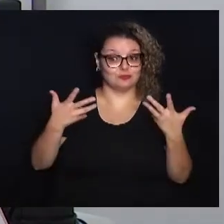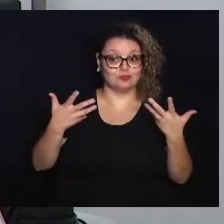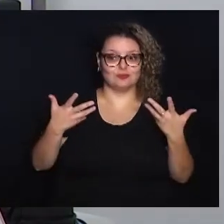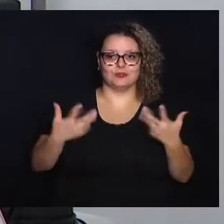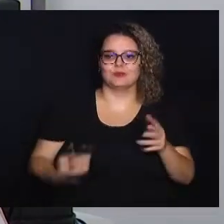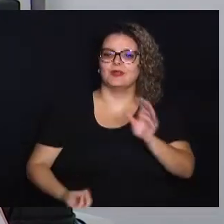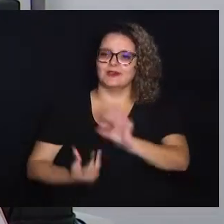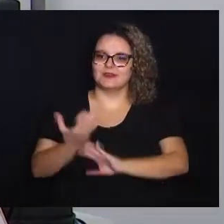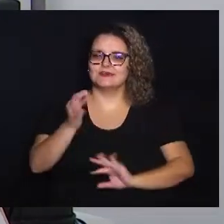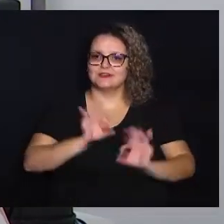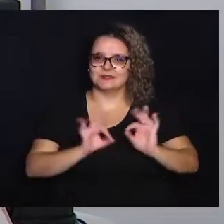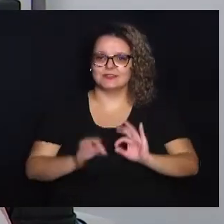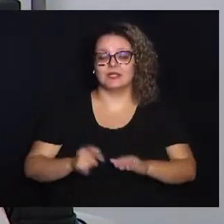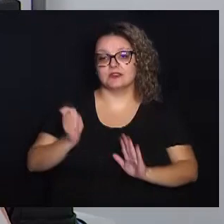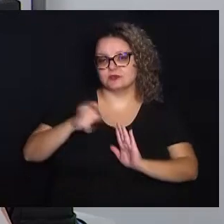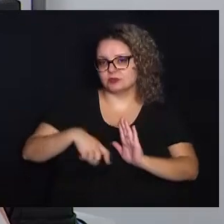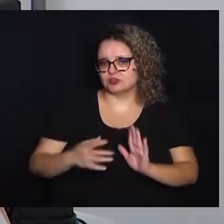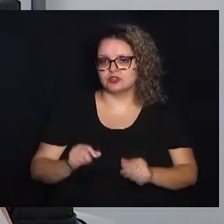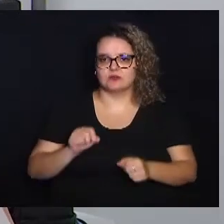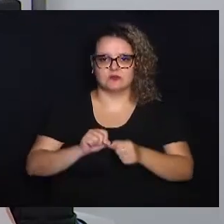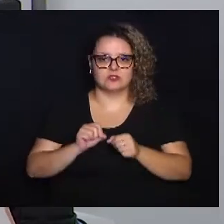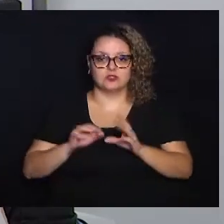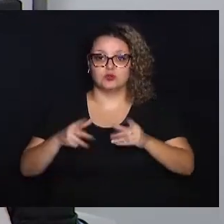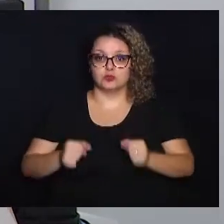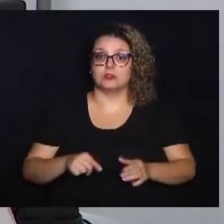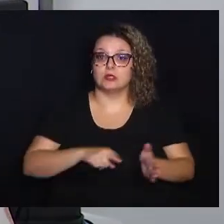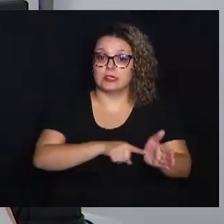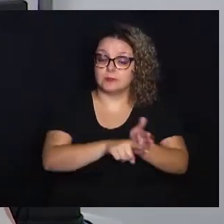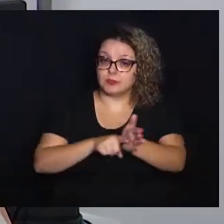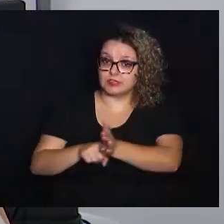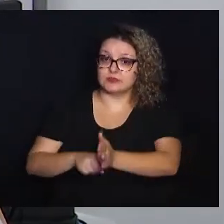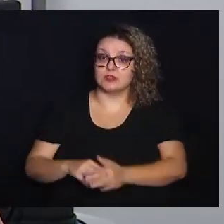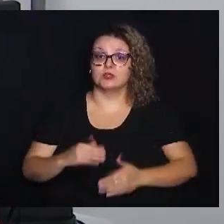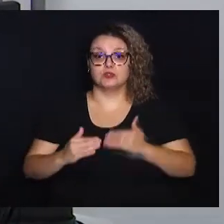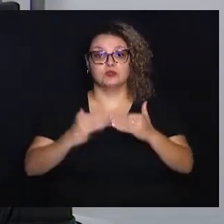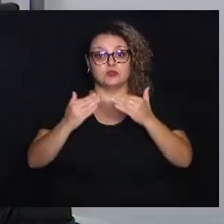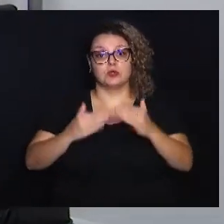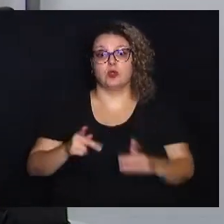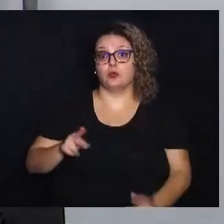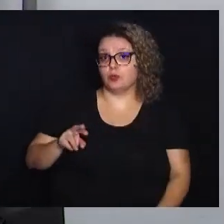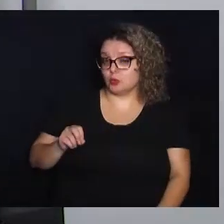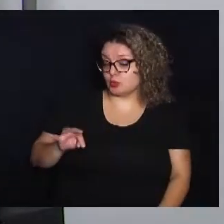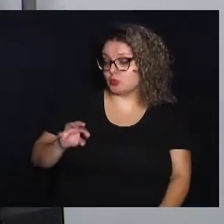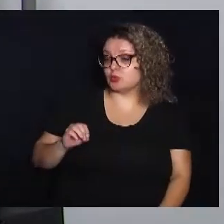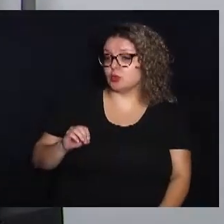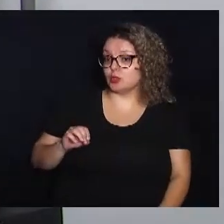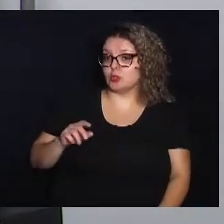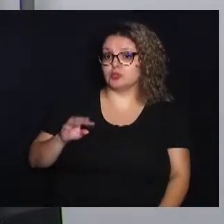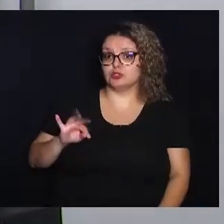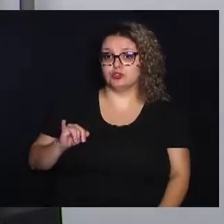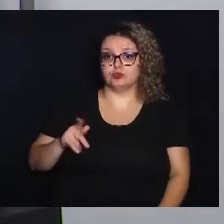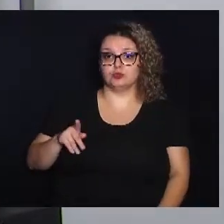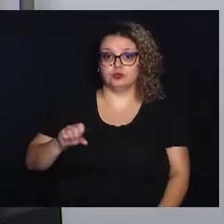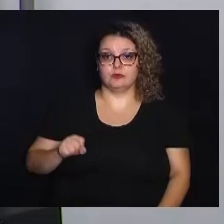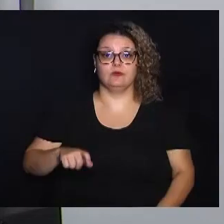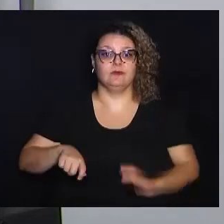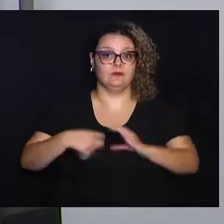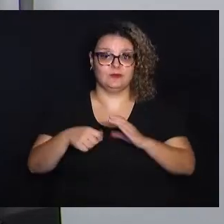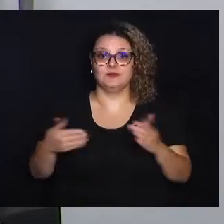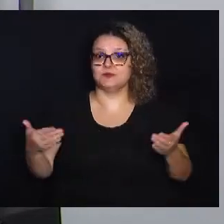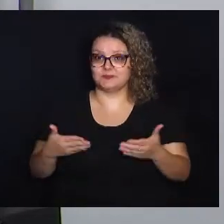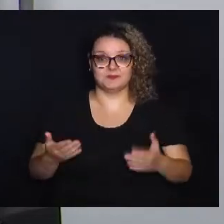empolgado com a criação do projeto execução já fizemos toda a pesquisa e estamos envolvendo protótipos fizemos os vídeos